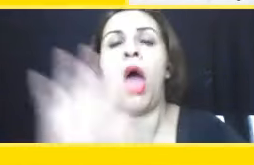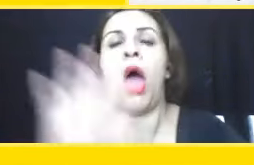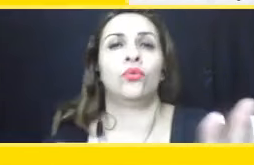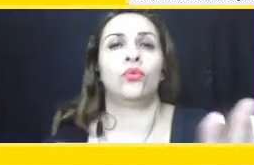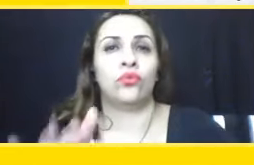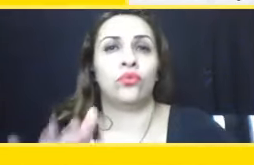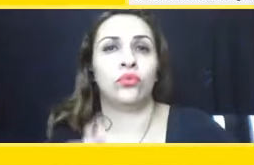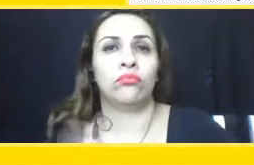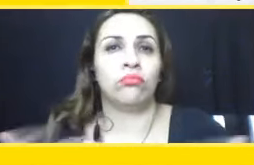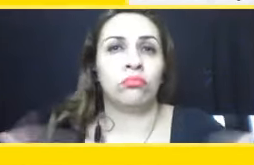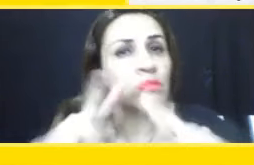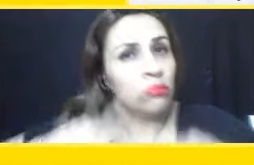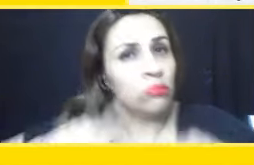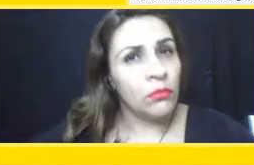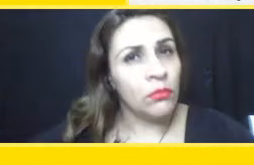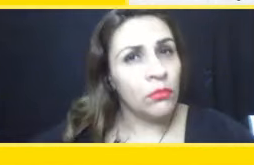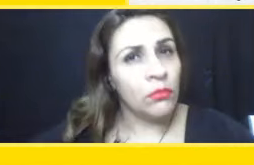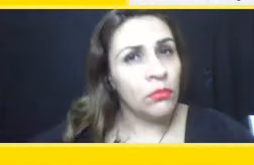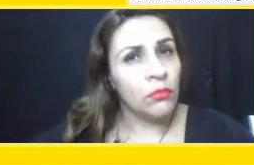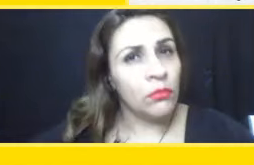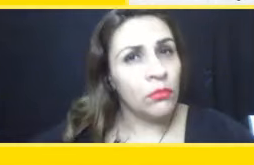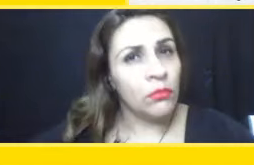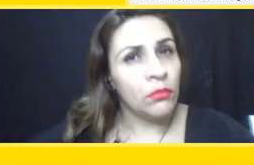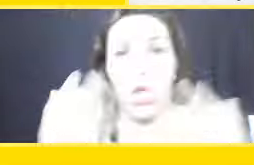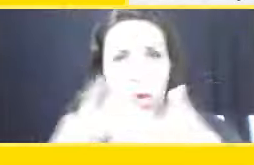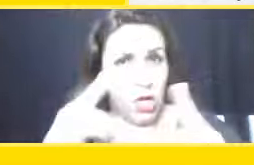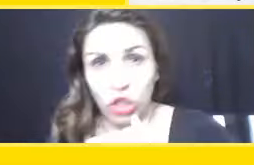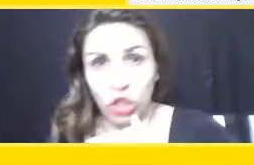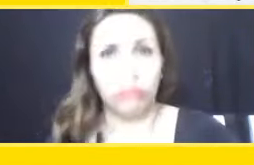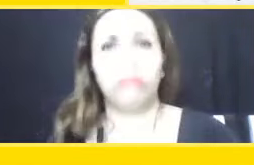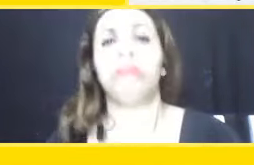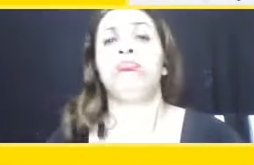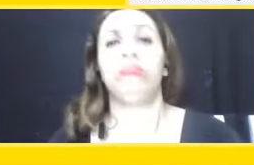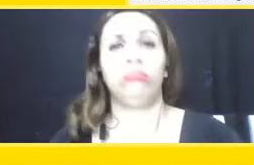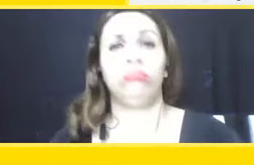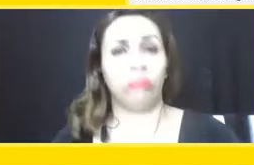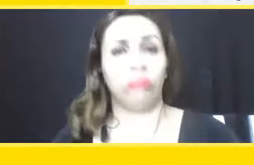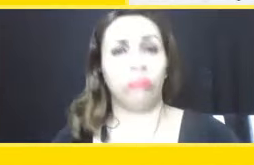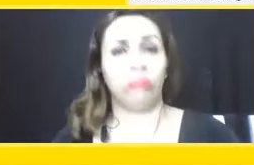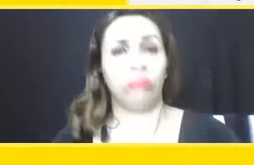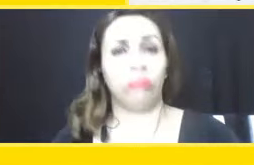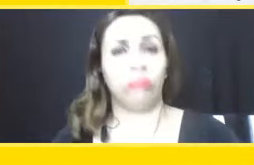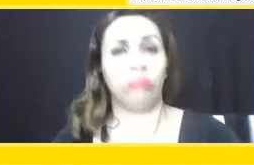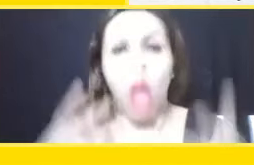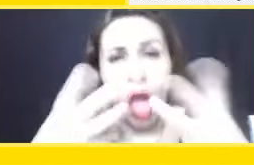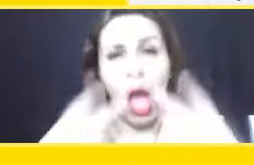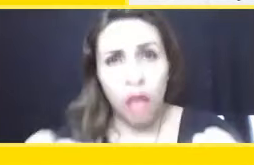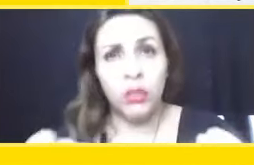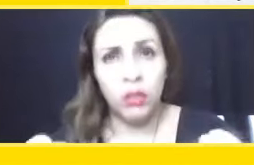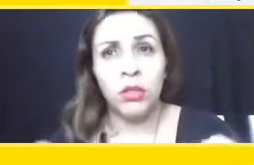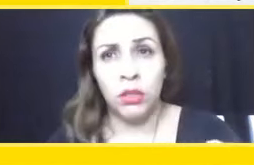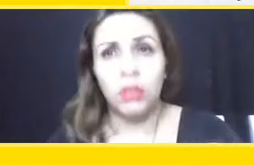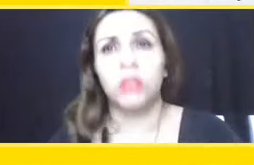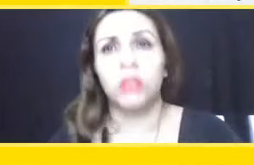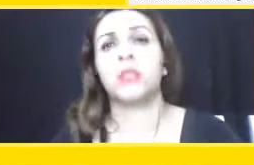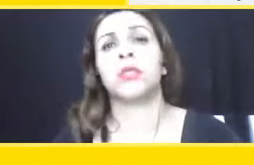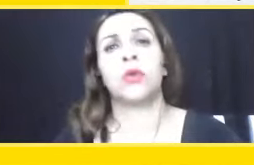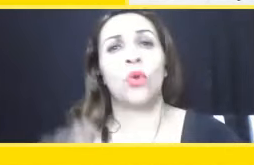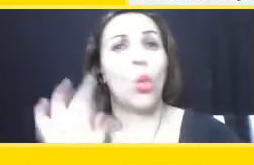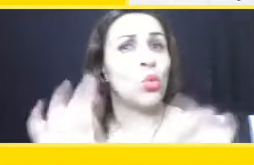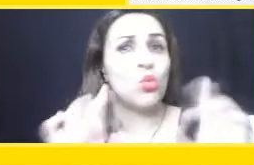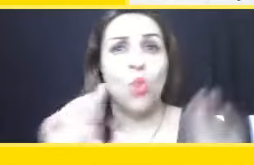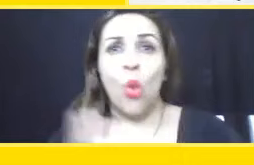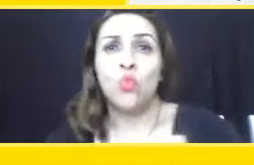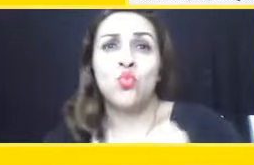está acontecendo nos tempos religiosos, né? Os tempos religiosos hoje são permitidos. Somente uma quantidade mínima